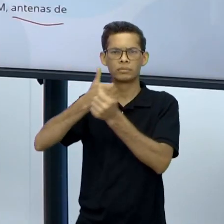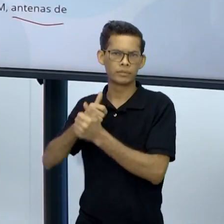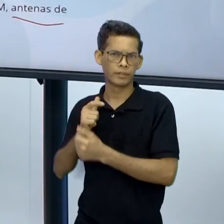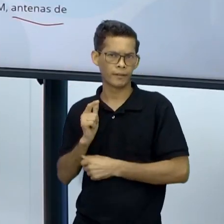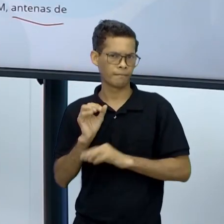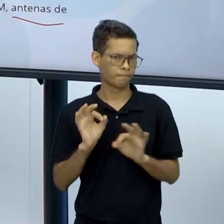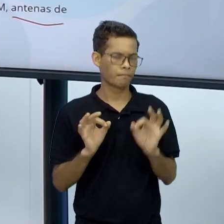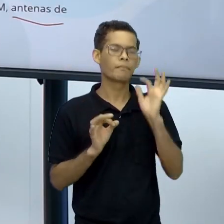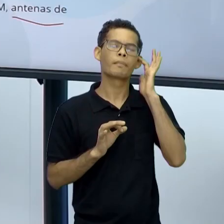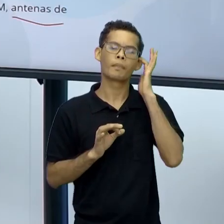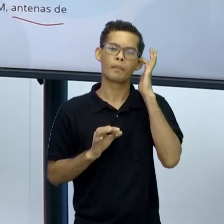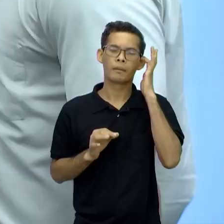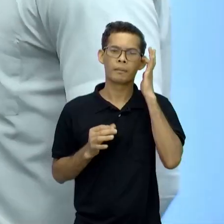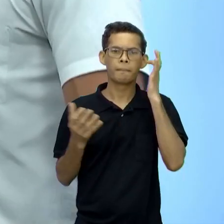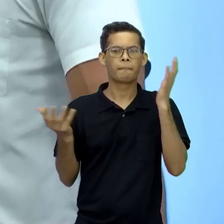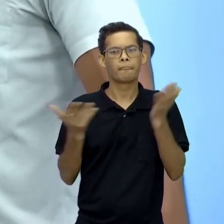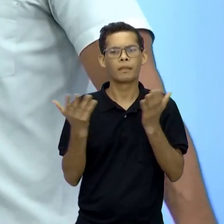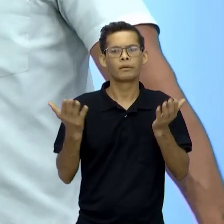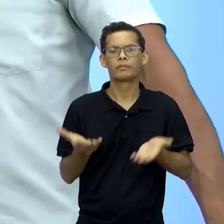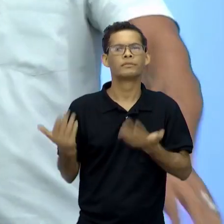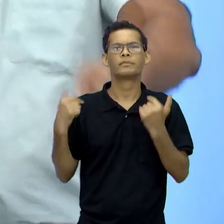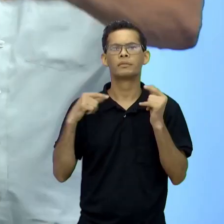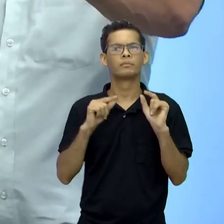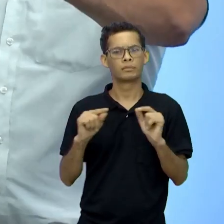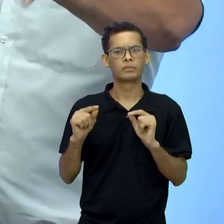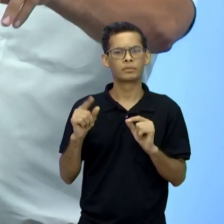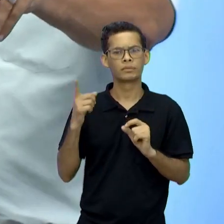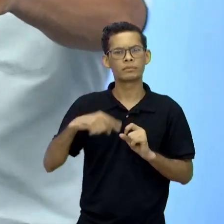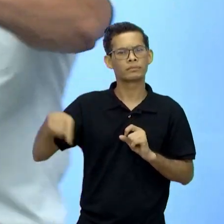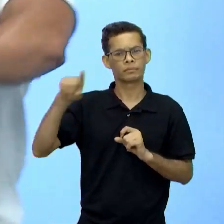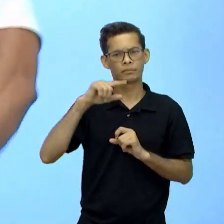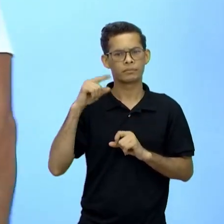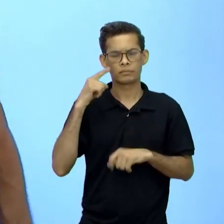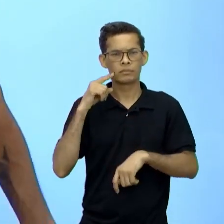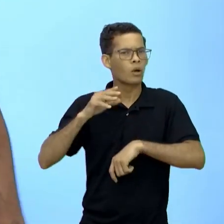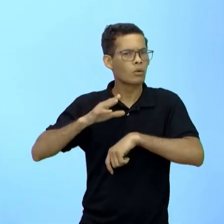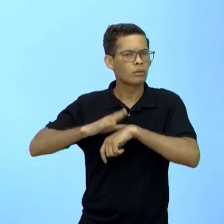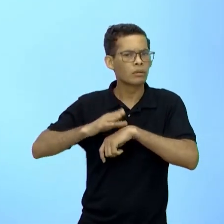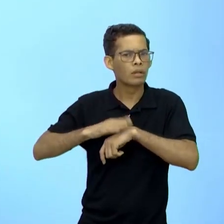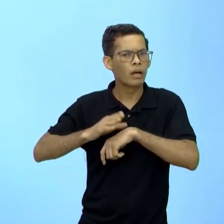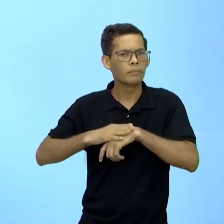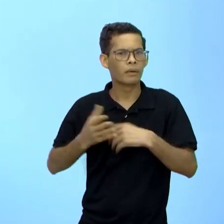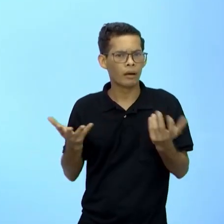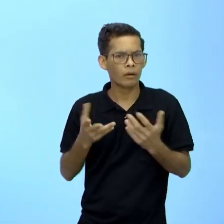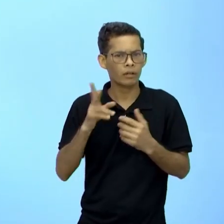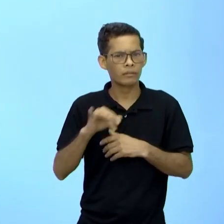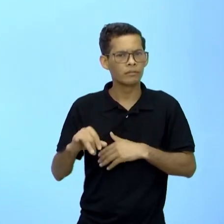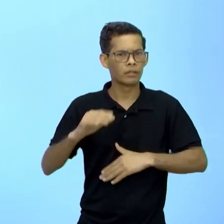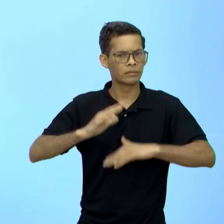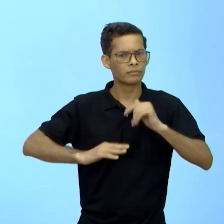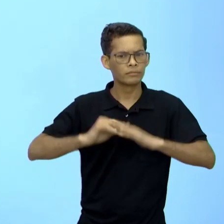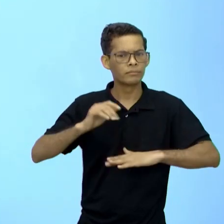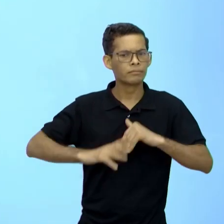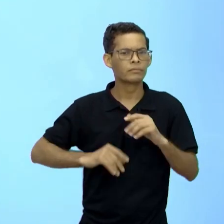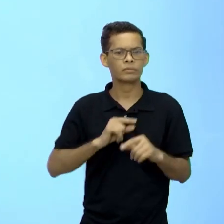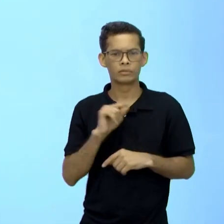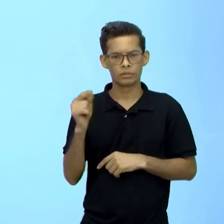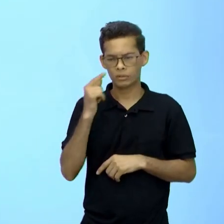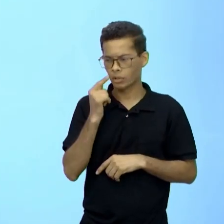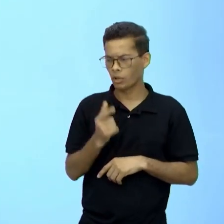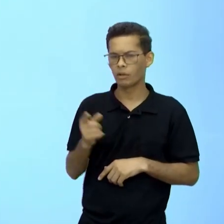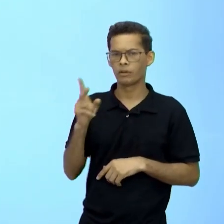Então, agora, Gimbalina, vamos mandar para o pessoal deixar no time aí para a gente a nossa aula prática do GPR. Fique